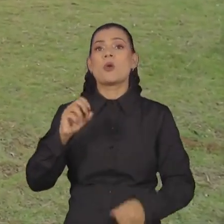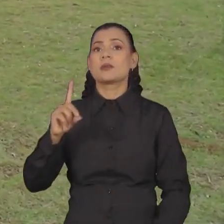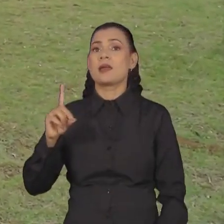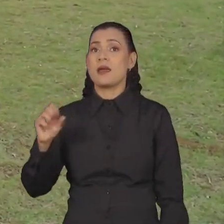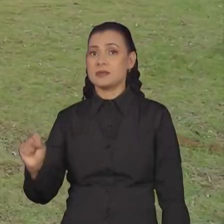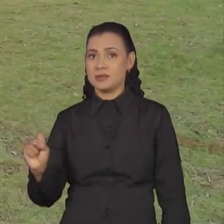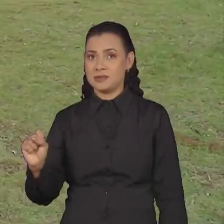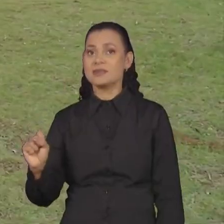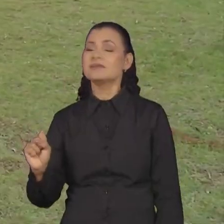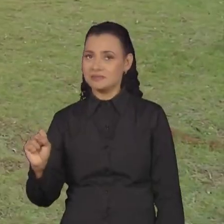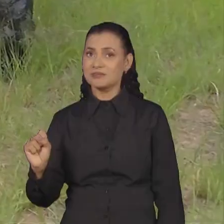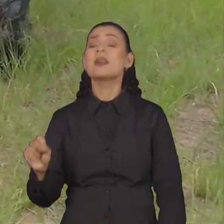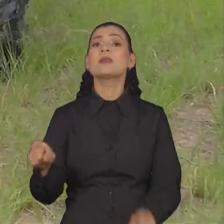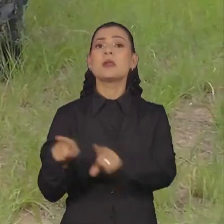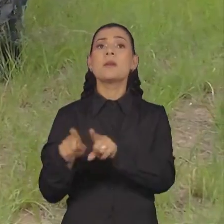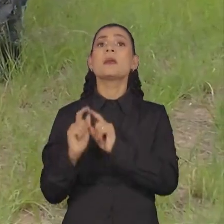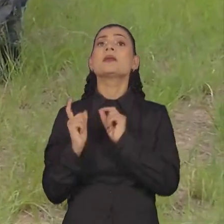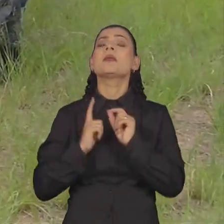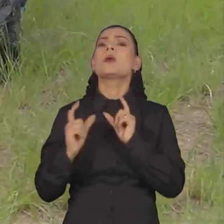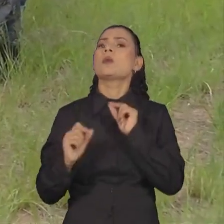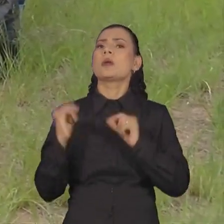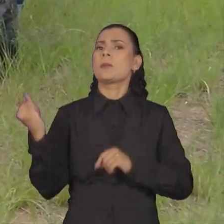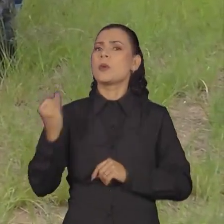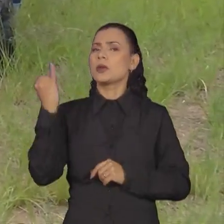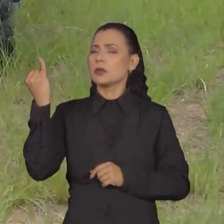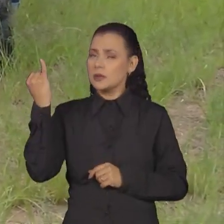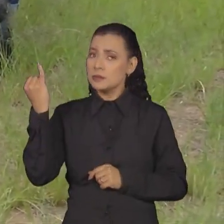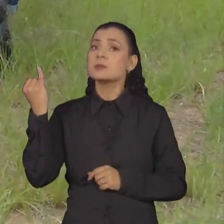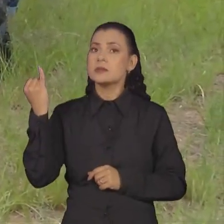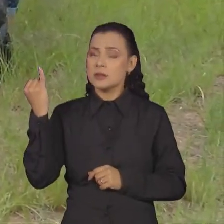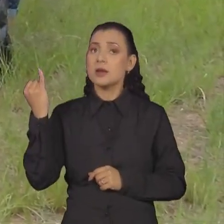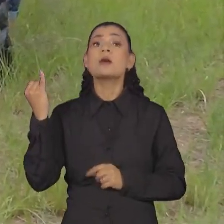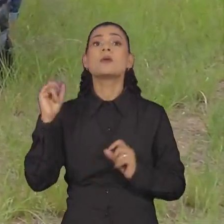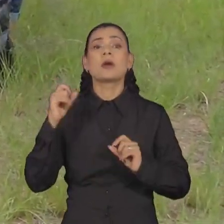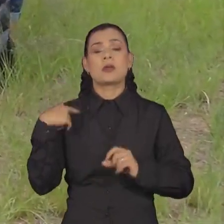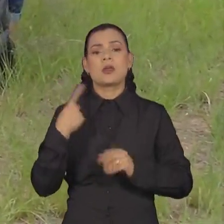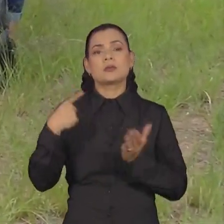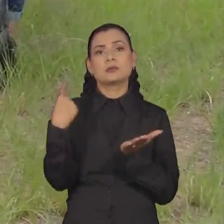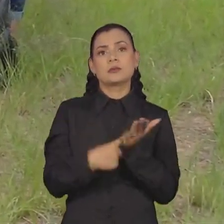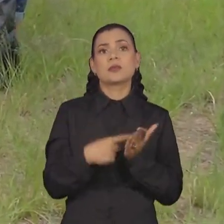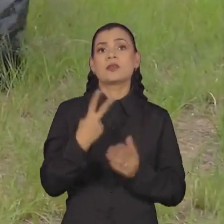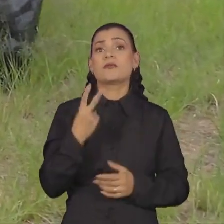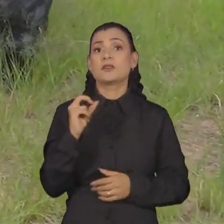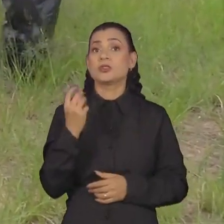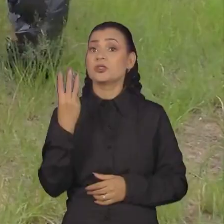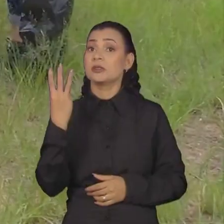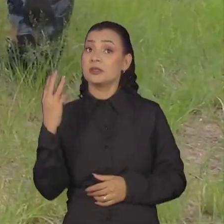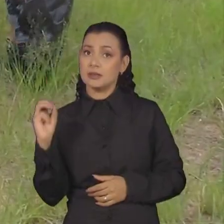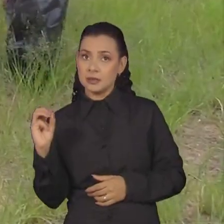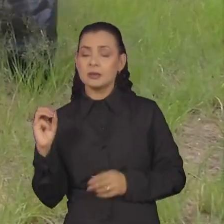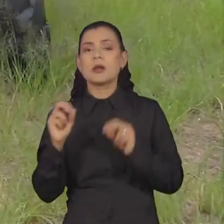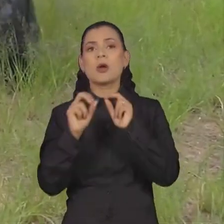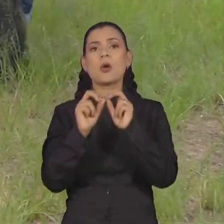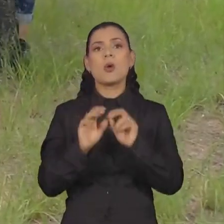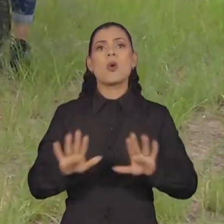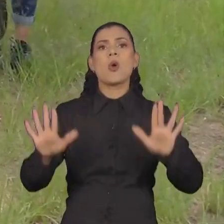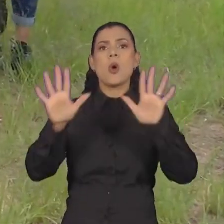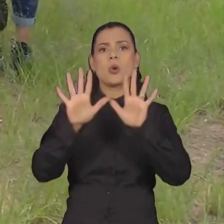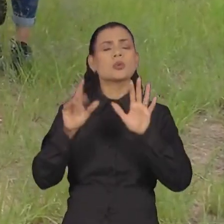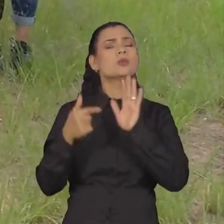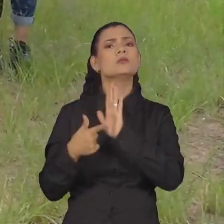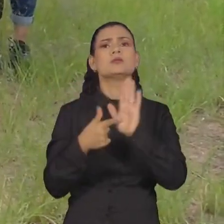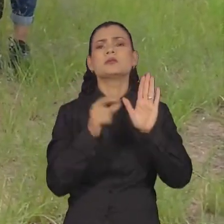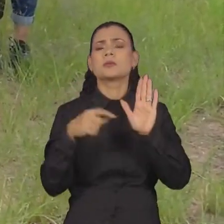ODS, com também a Agenda 2030, que a ONU estabelece, para que